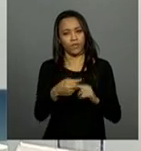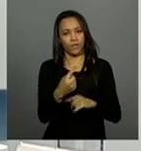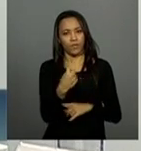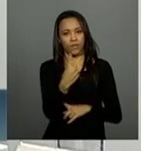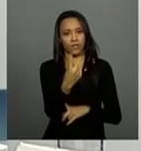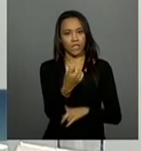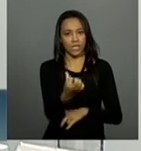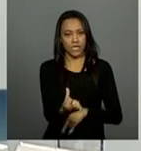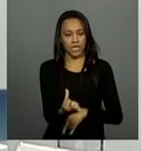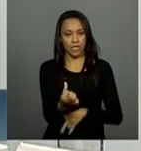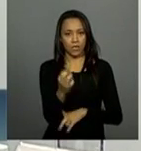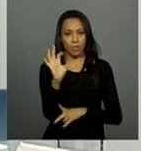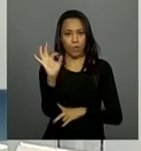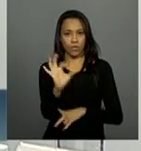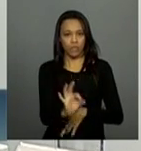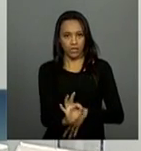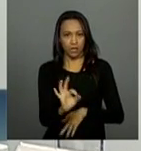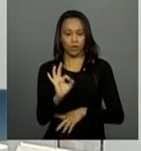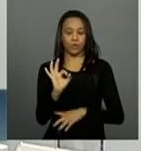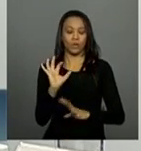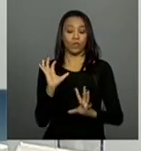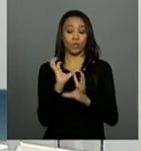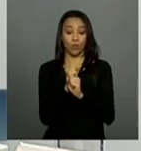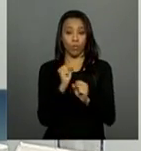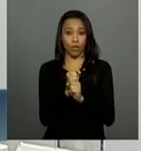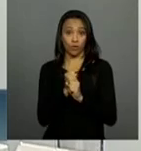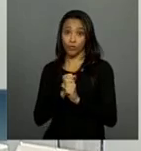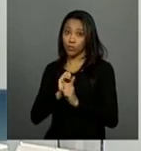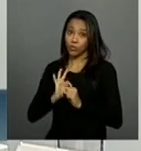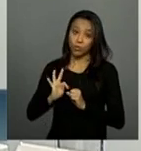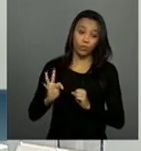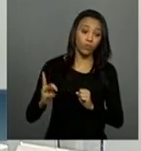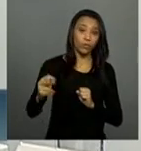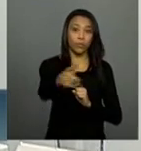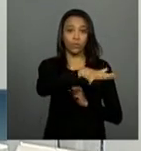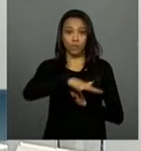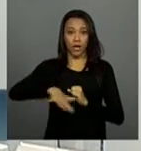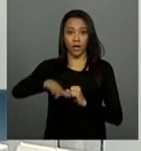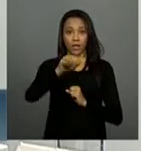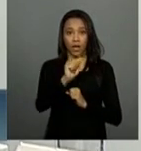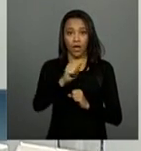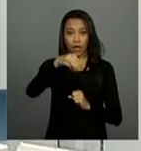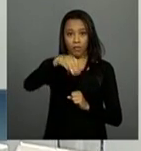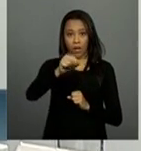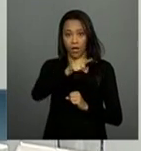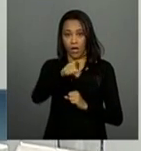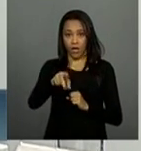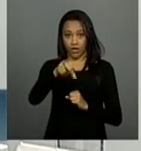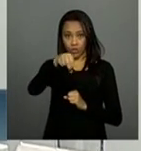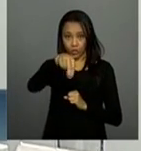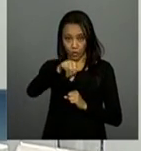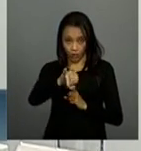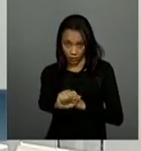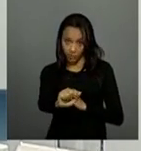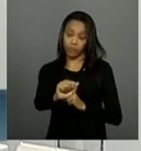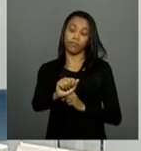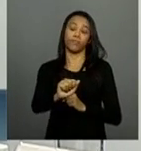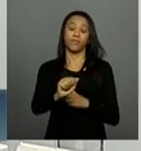0,16% da área total de produção de soja na Amazônia. Tá? Então, esse dado foi divulgado ontem. Quer dizer, nós estamos